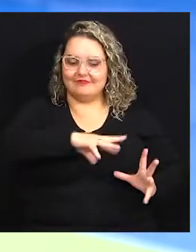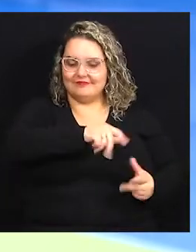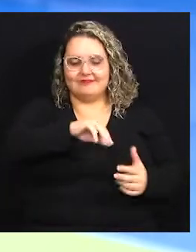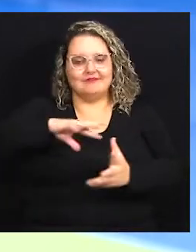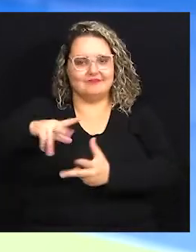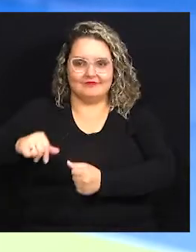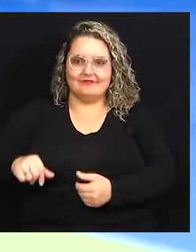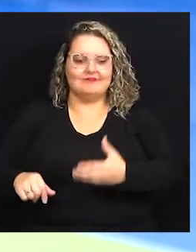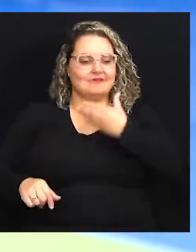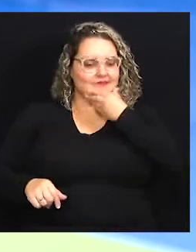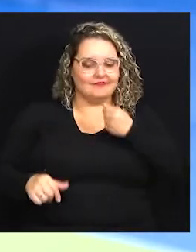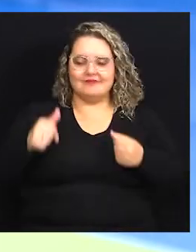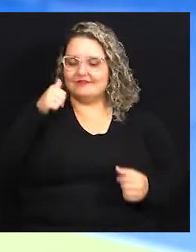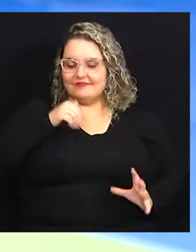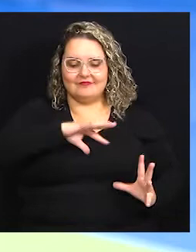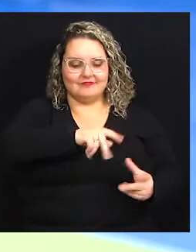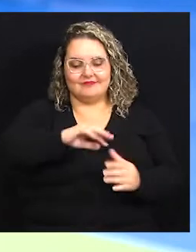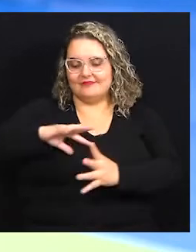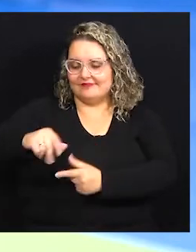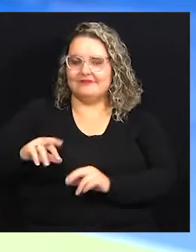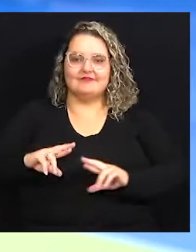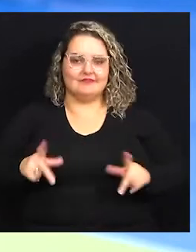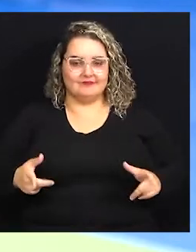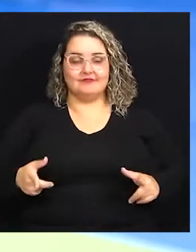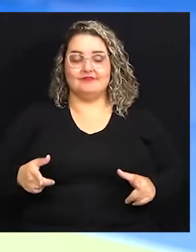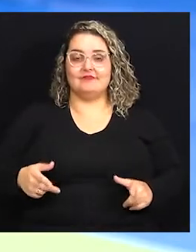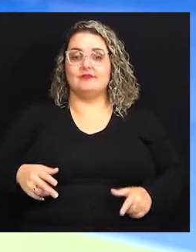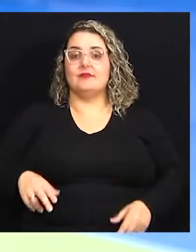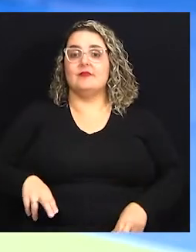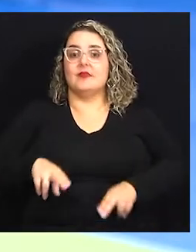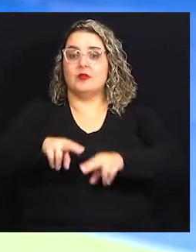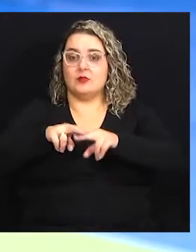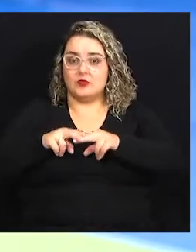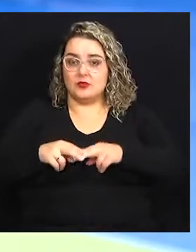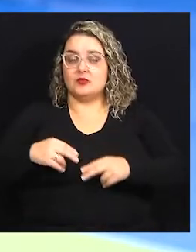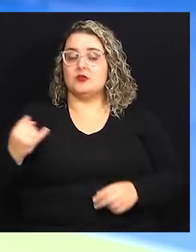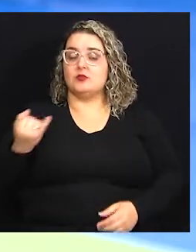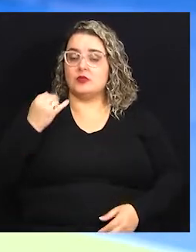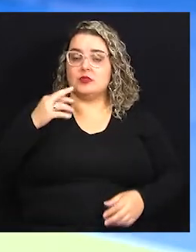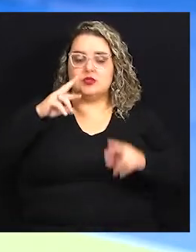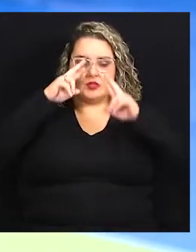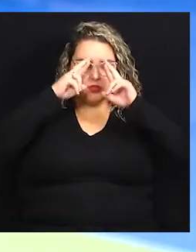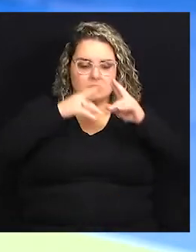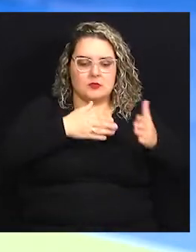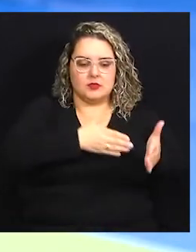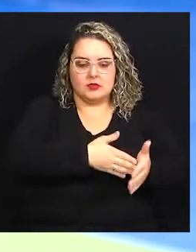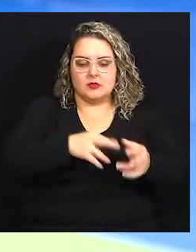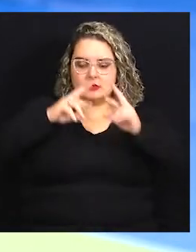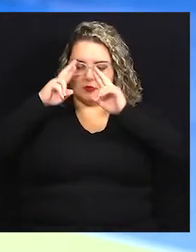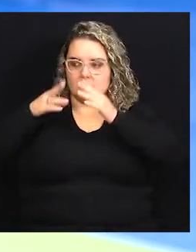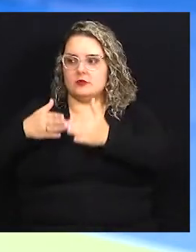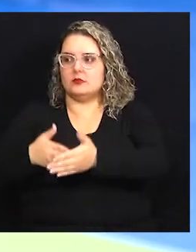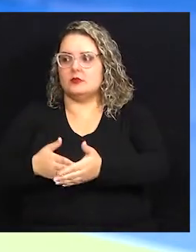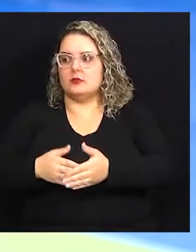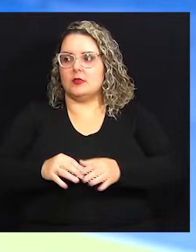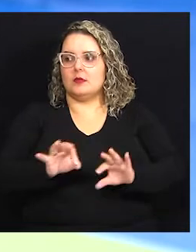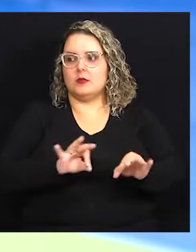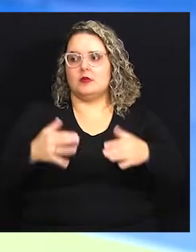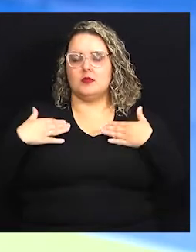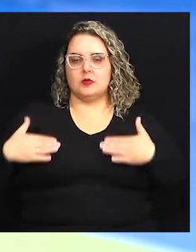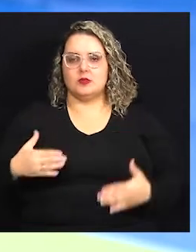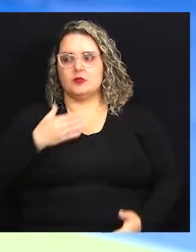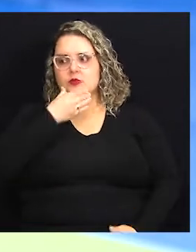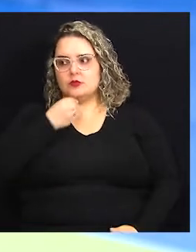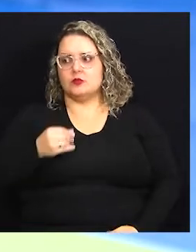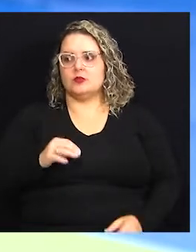por isso que eu sempre acho importante e legal você saber respeitar o limiar dos 2 mundos. Preparação física do masculino é uma, preparação física